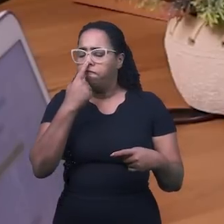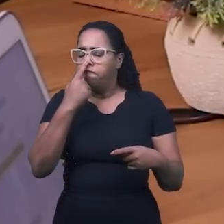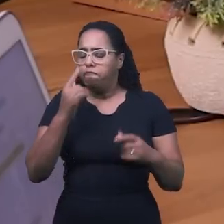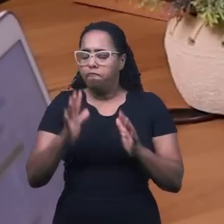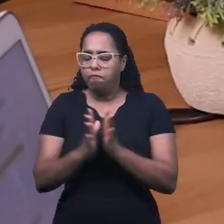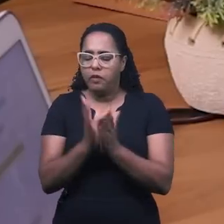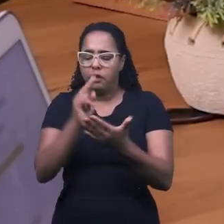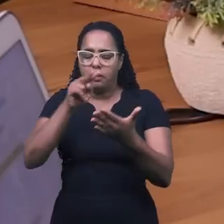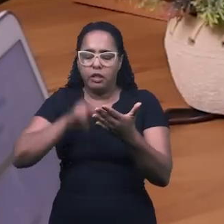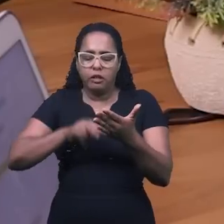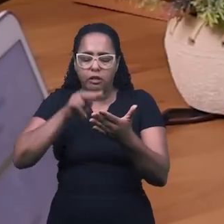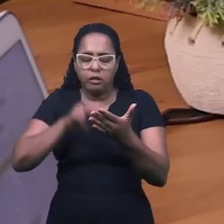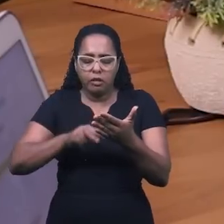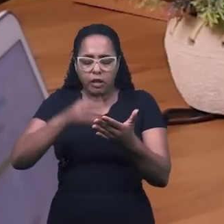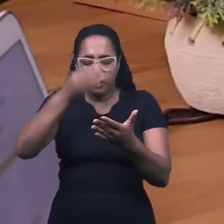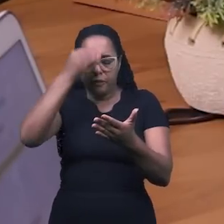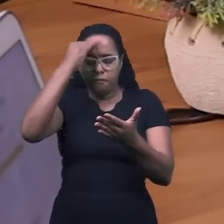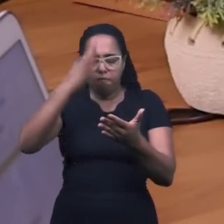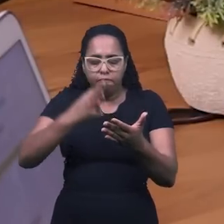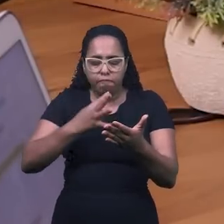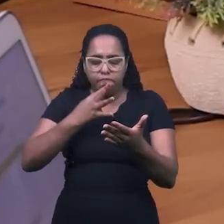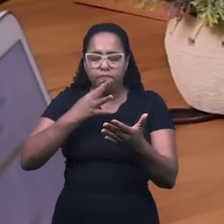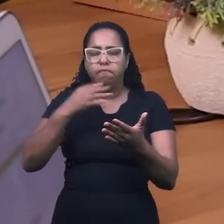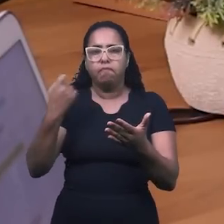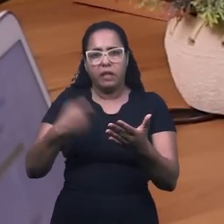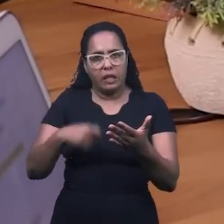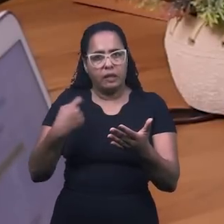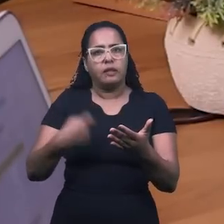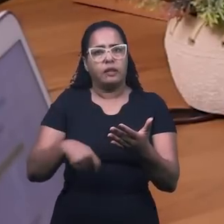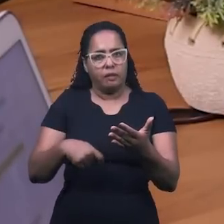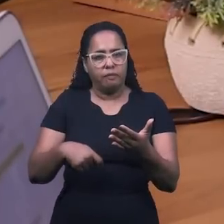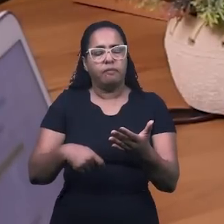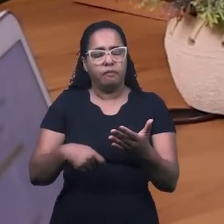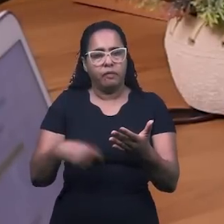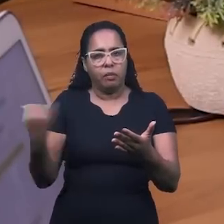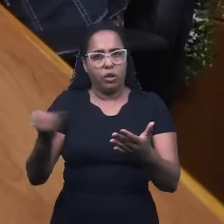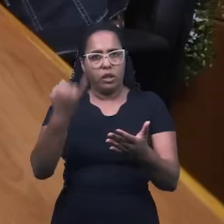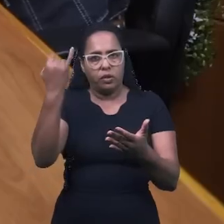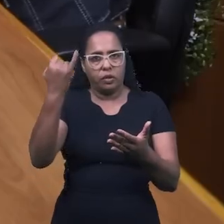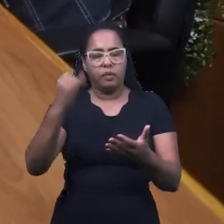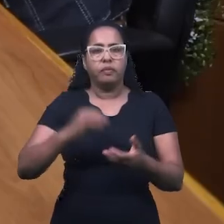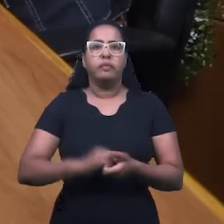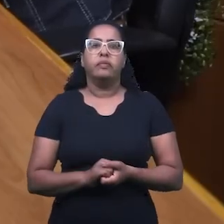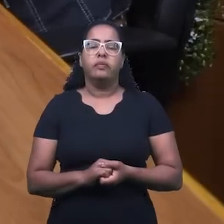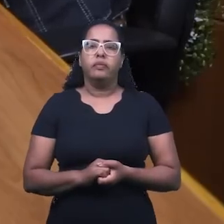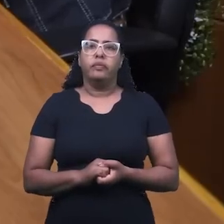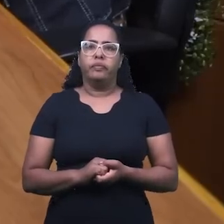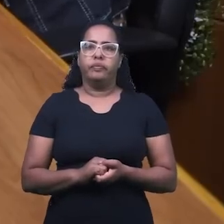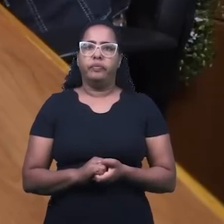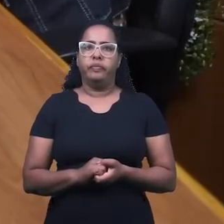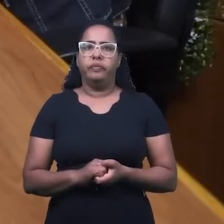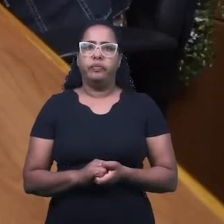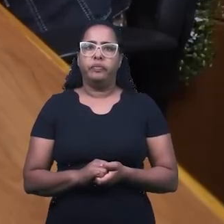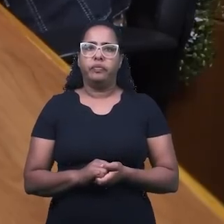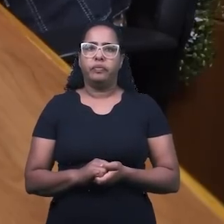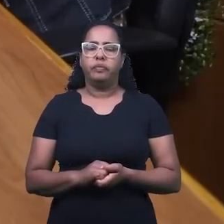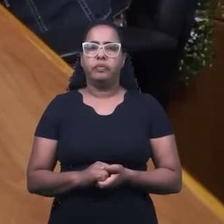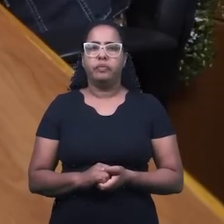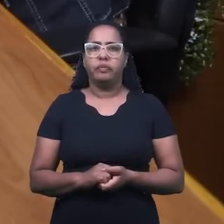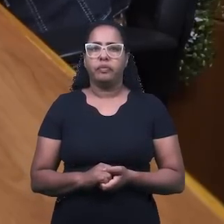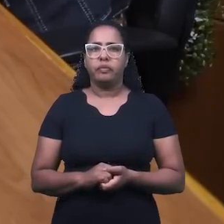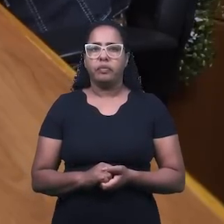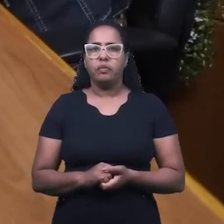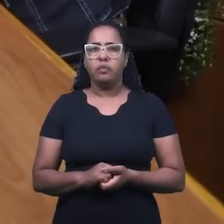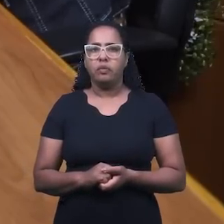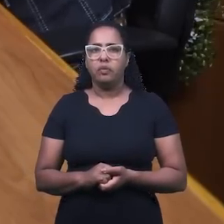essa intimidade com a palavra. Isso daí é uma coisa que não tem como, tem que ser. E muita oração, né,